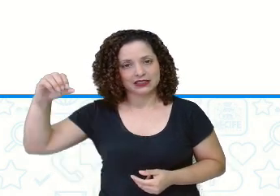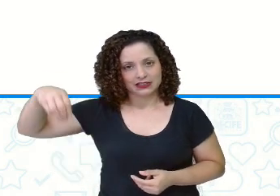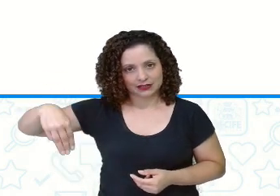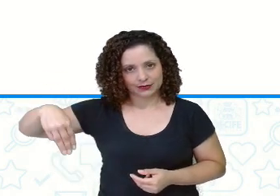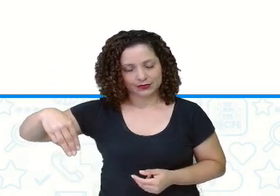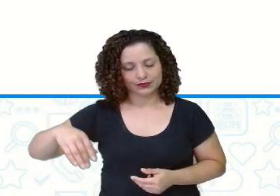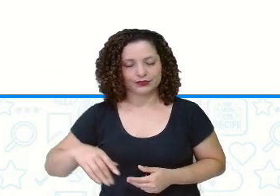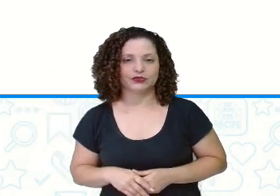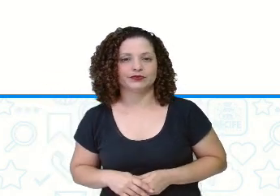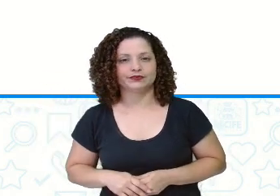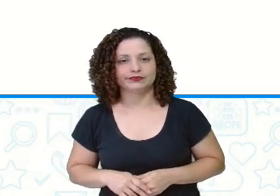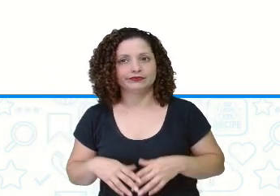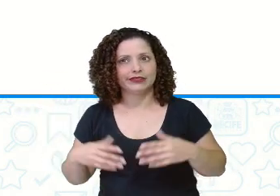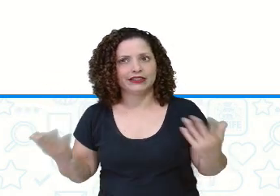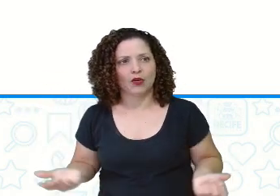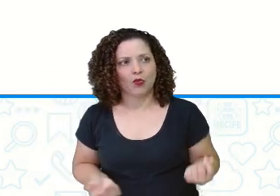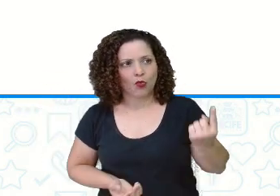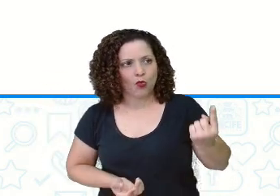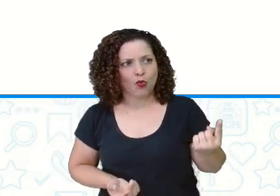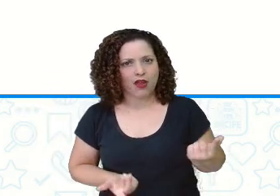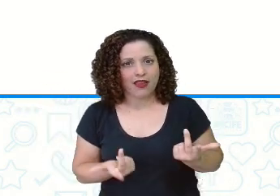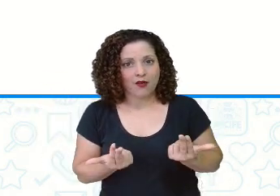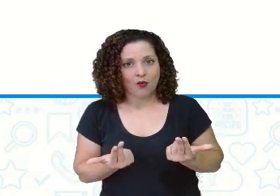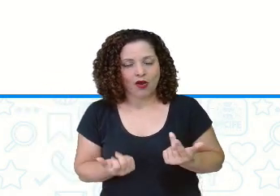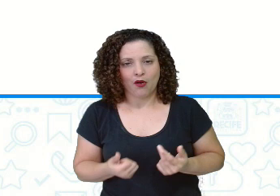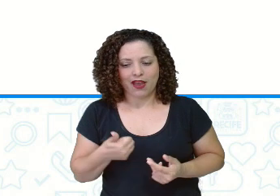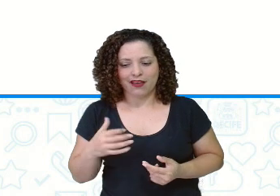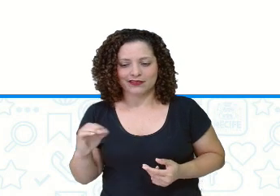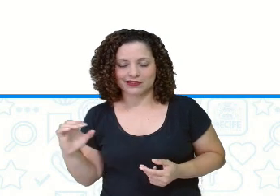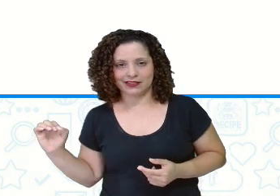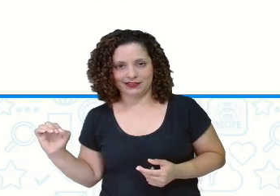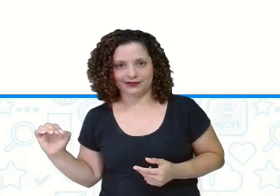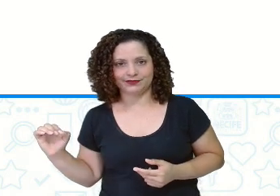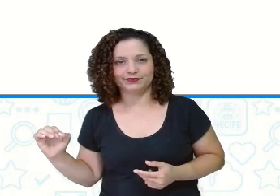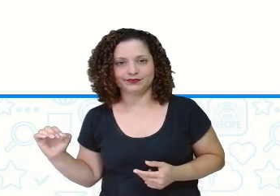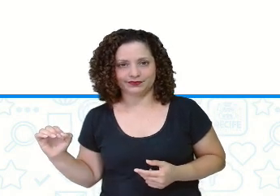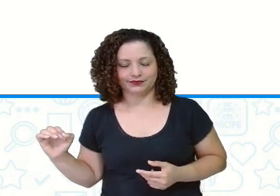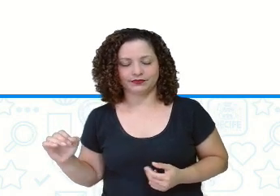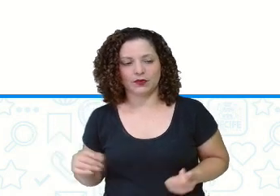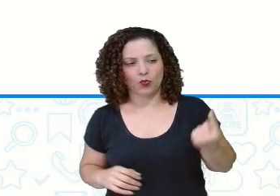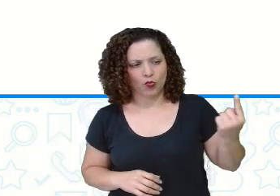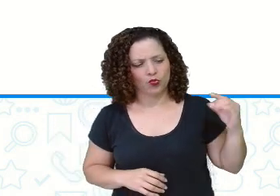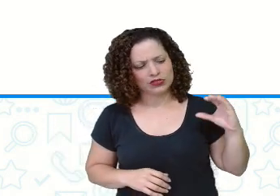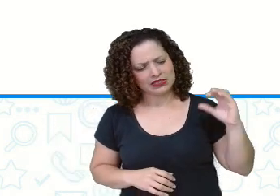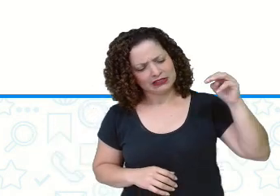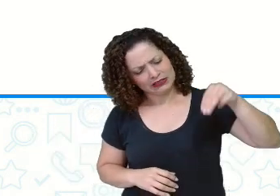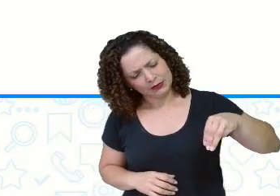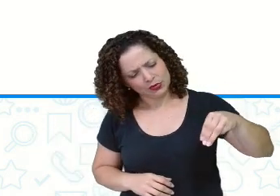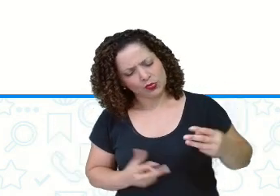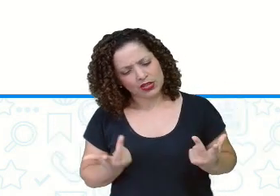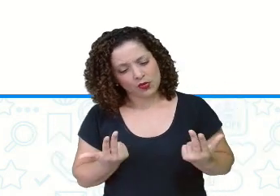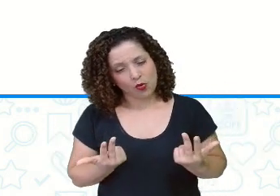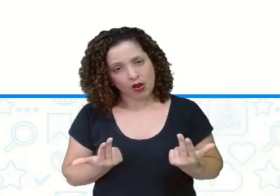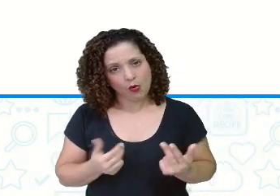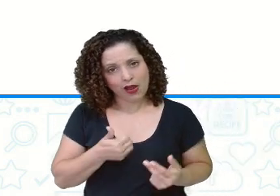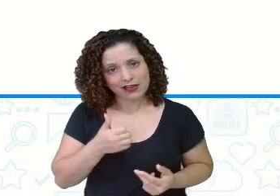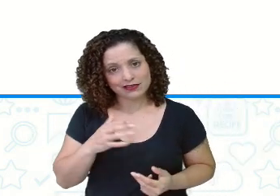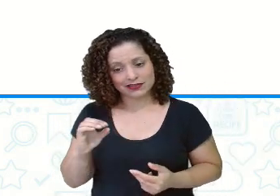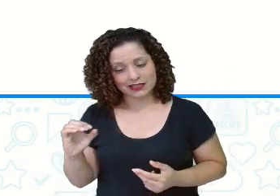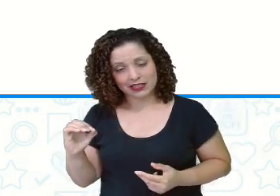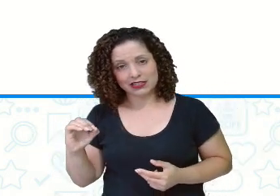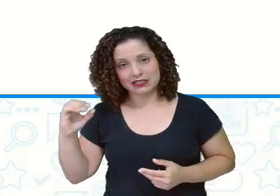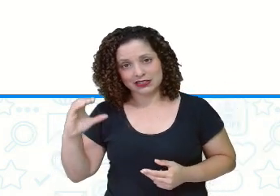1 é igual a 100, certo? 1 para 100. Então, 1 centímetro é igual a 100 centímetros